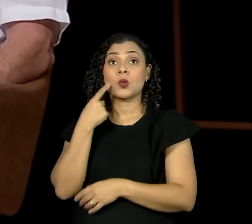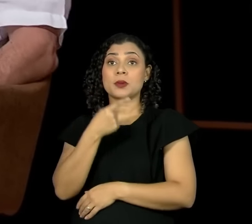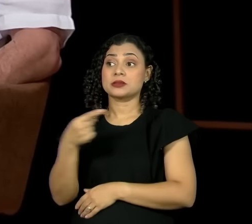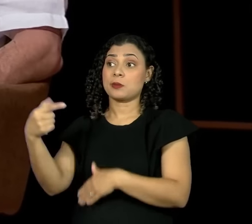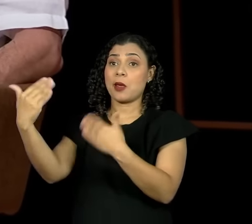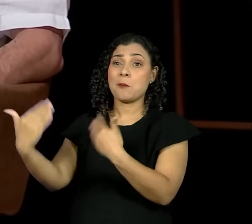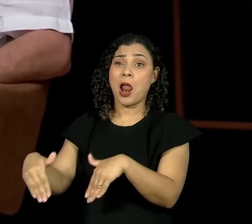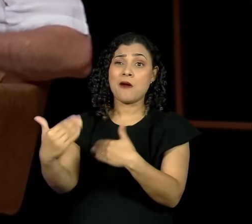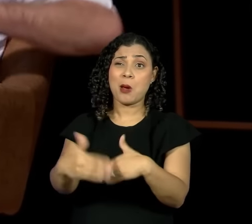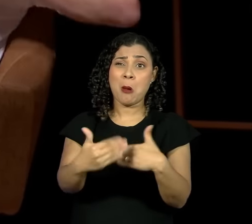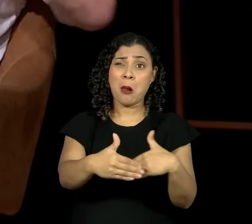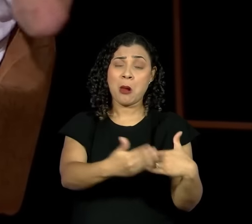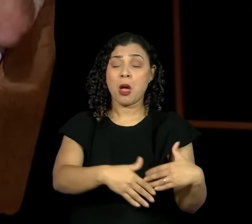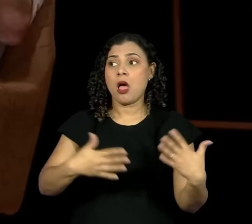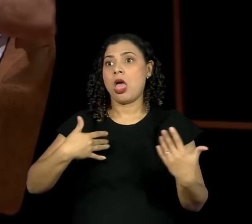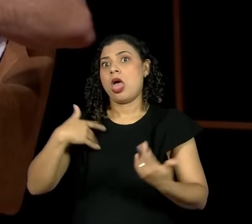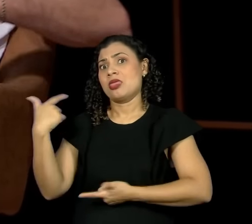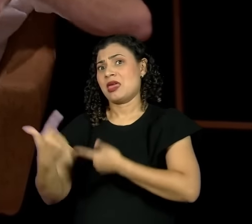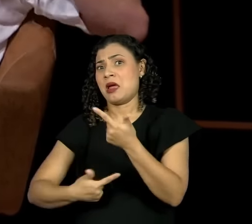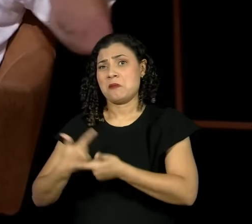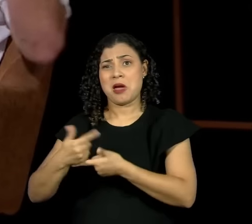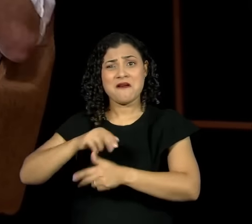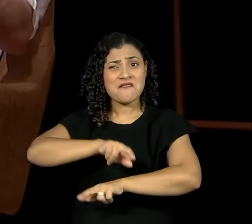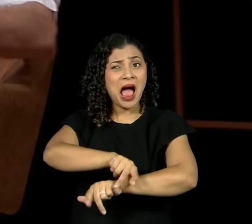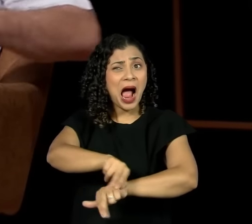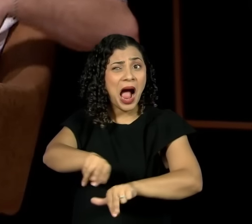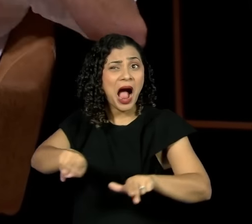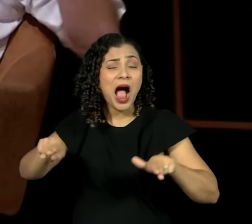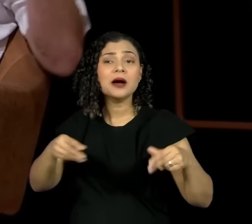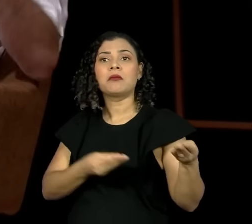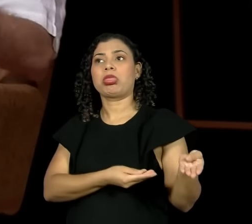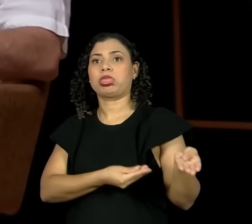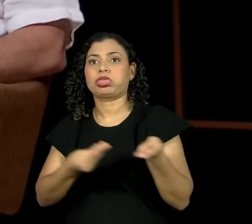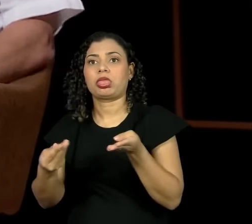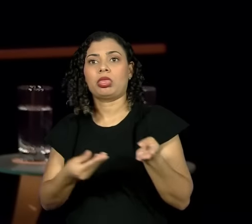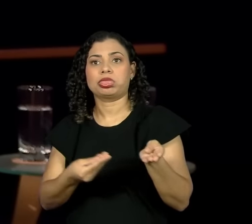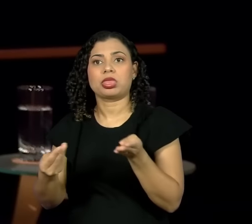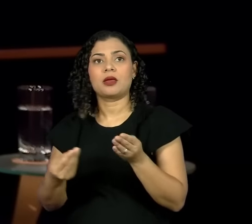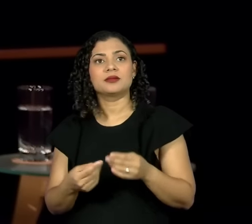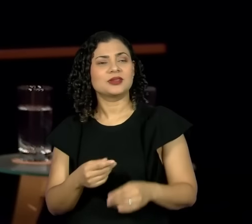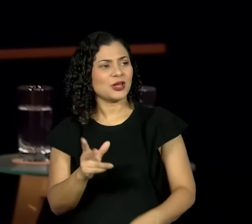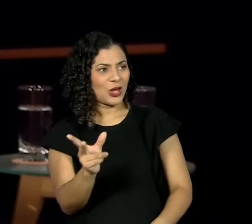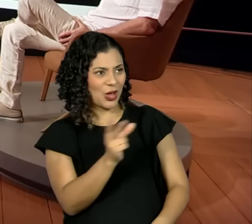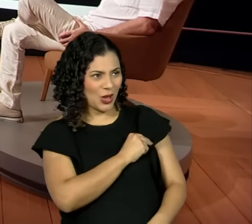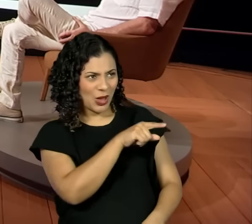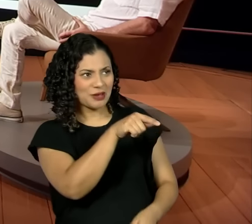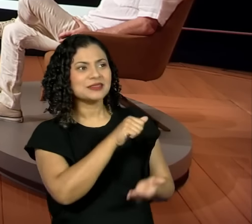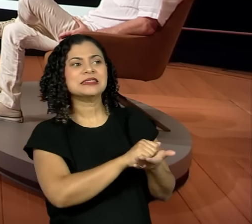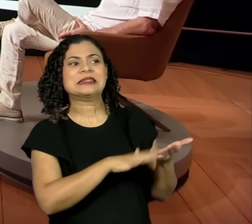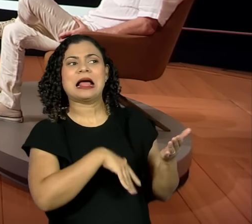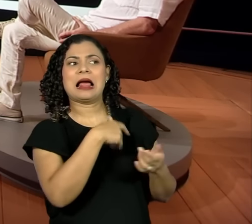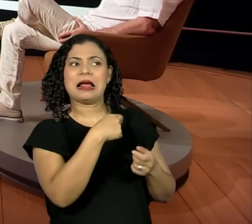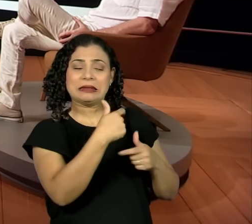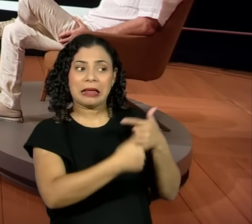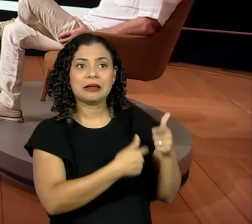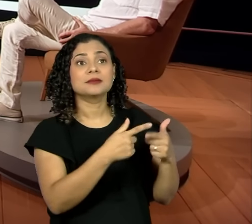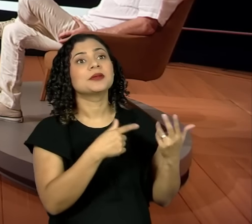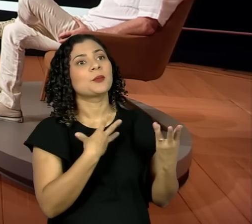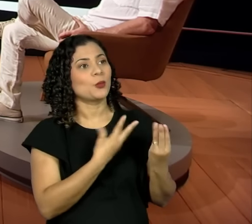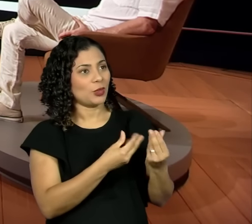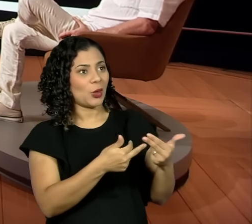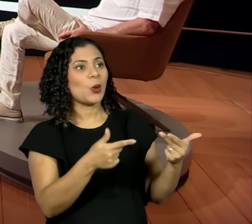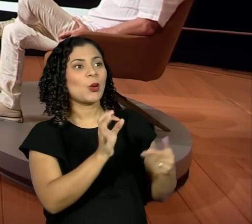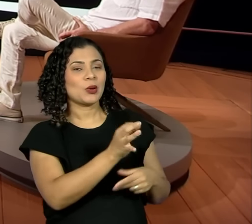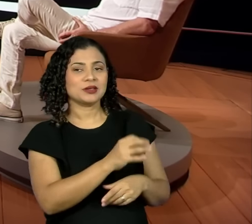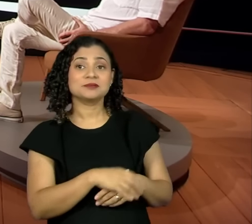de provas e tipo vários trabalhos assim tem lição de casa né É É muita coisa né